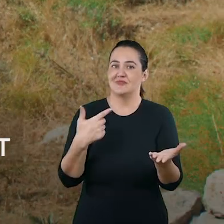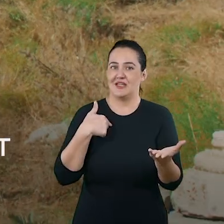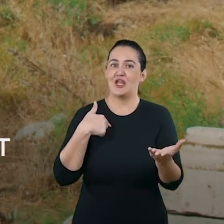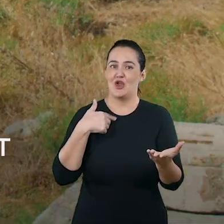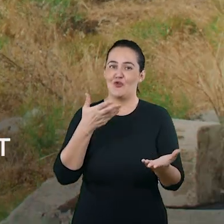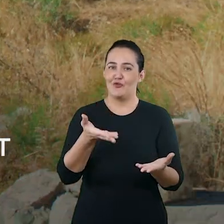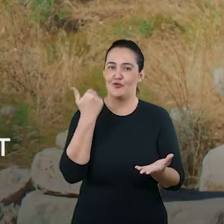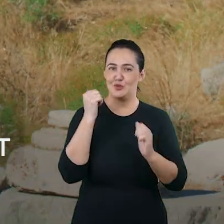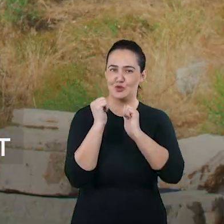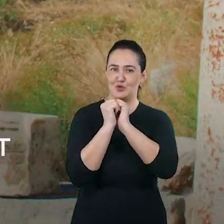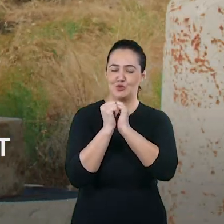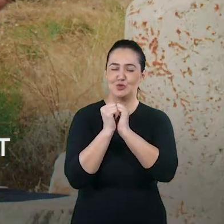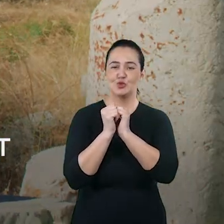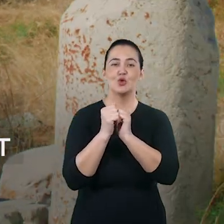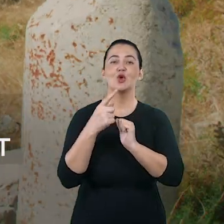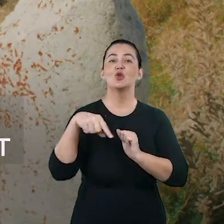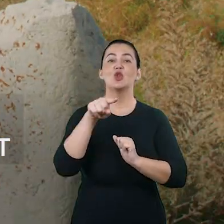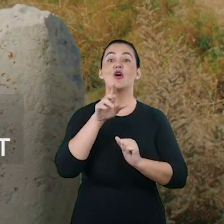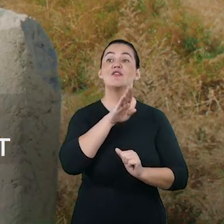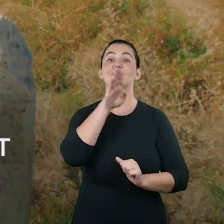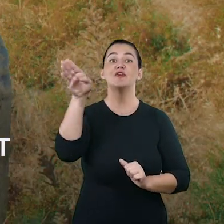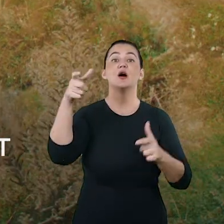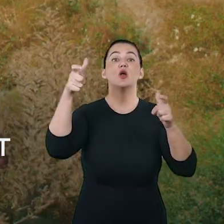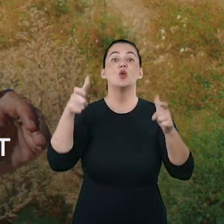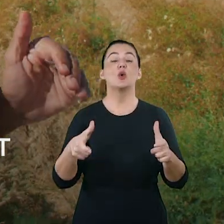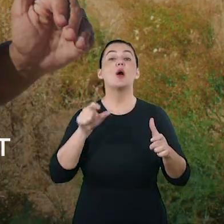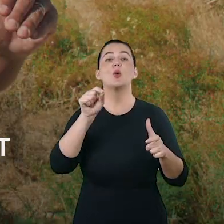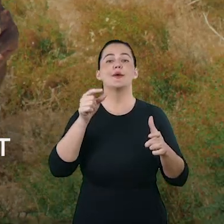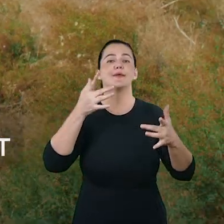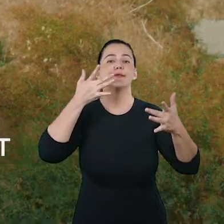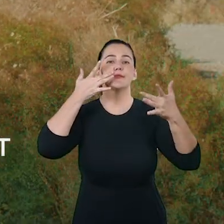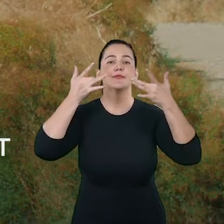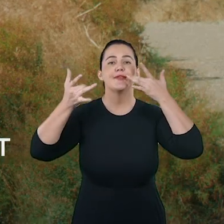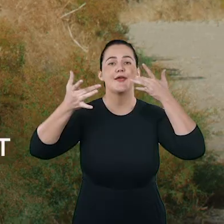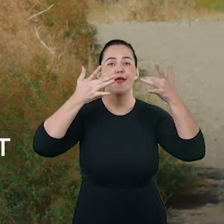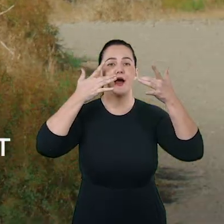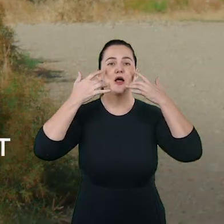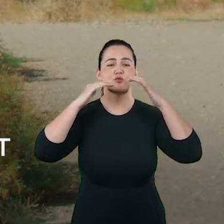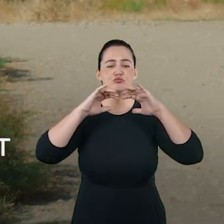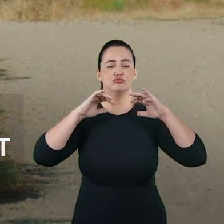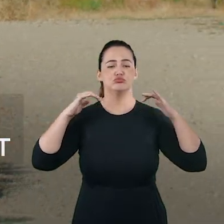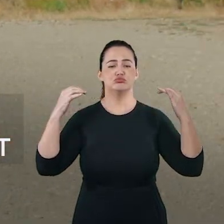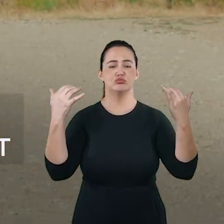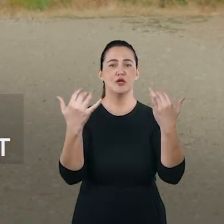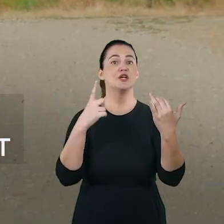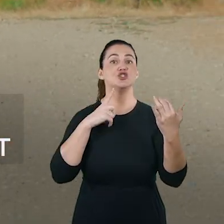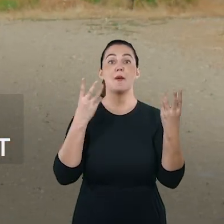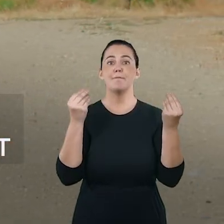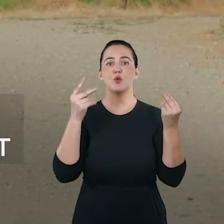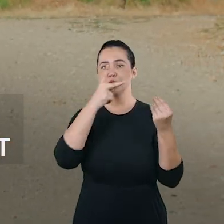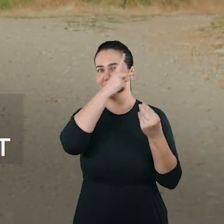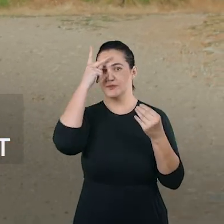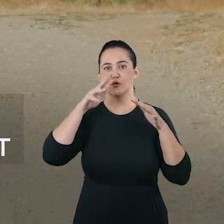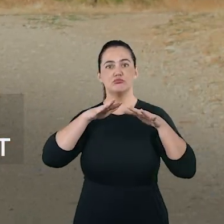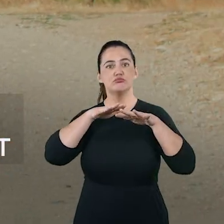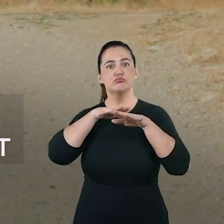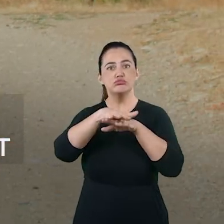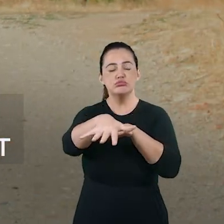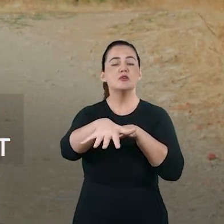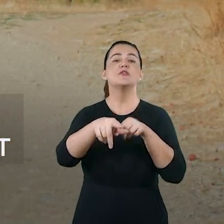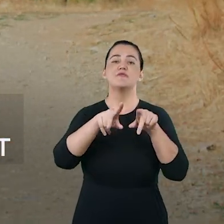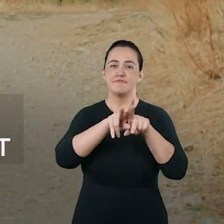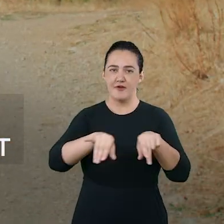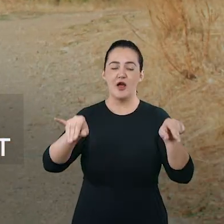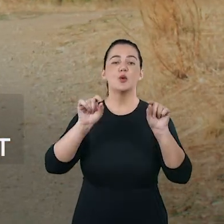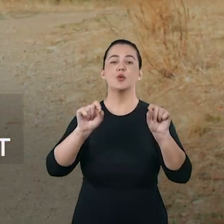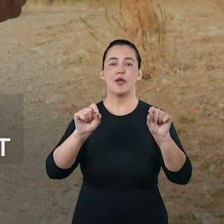conduzir vocês agora até o teatro da cidade, que era um lugar de confluência para muitas pessoas. E a possibilidade